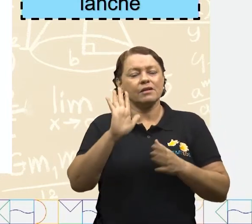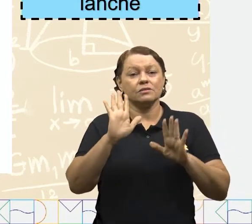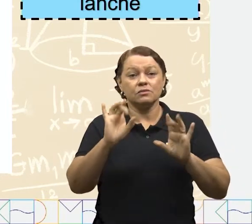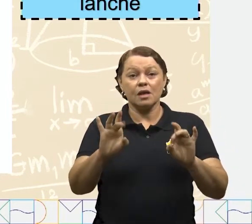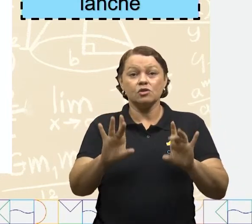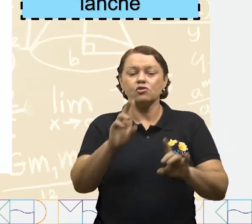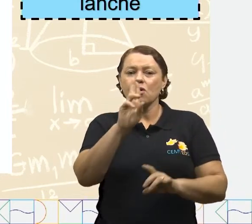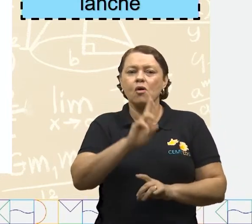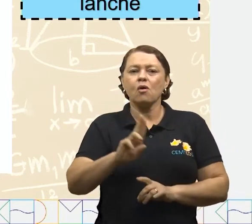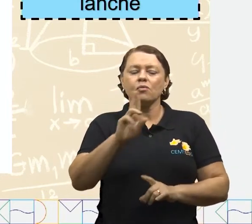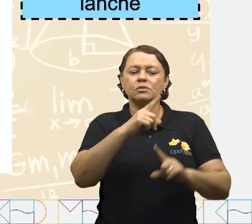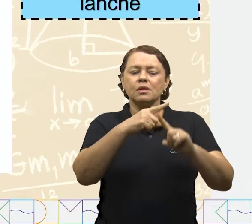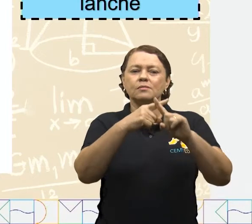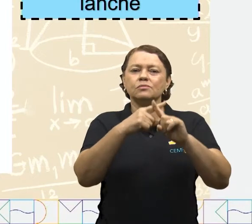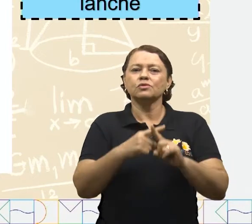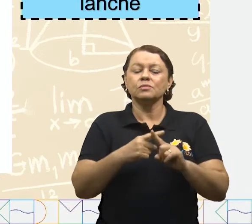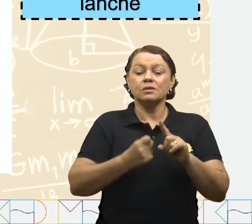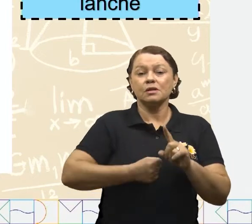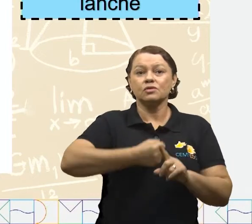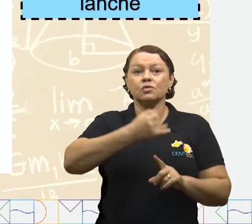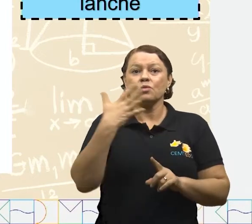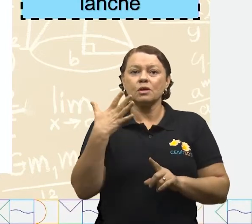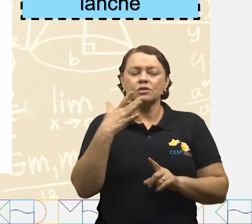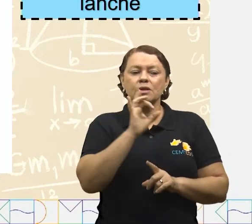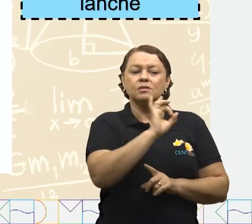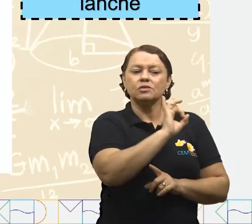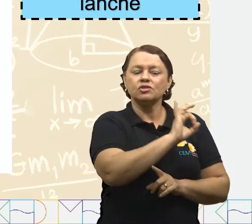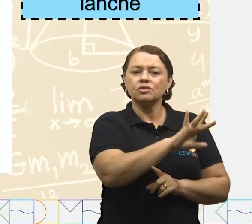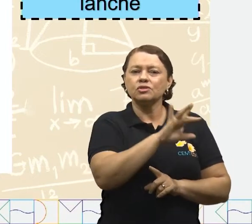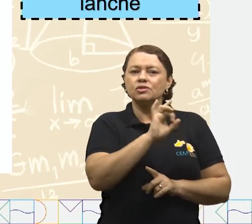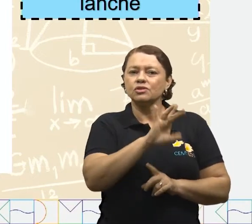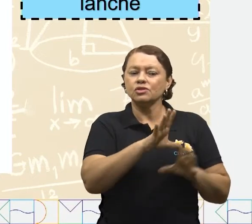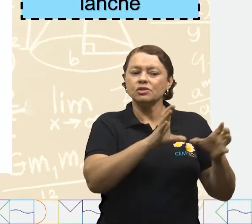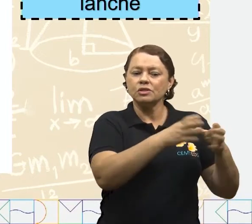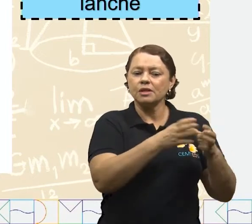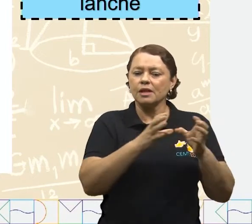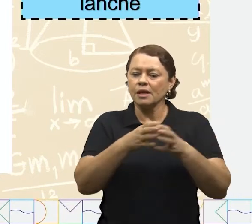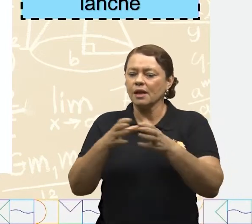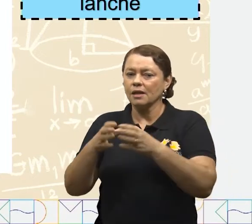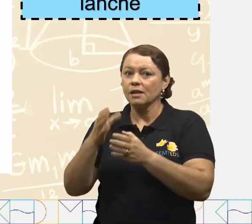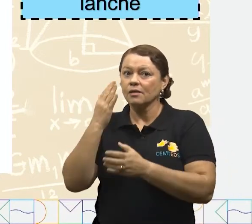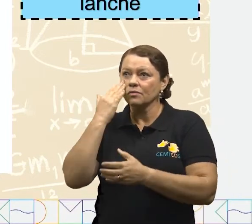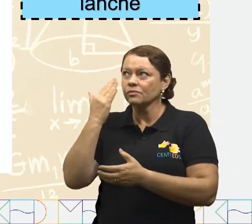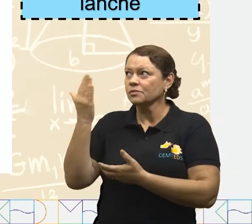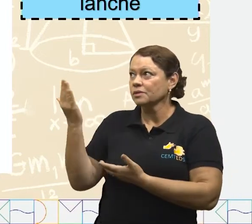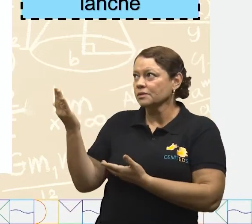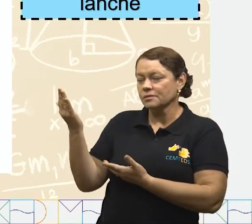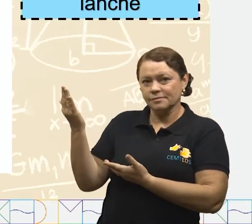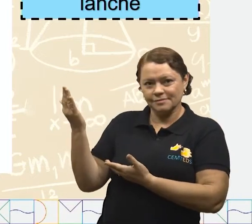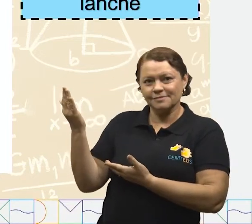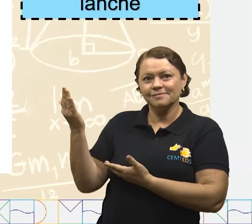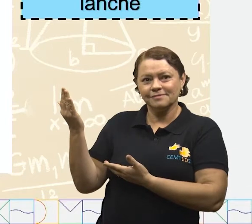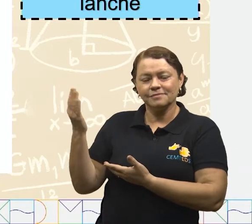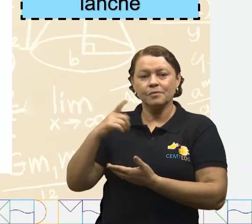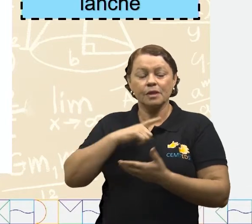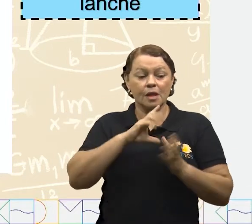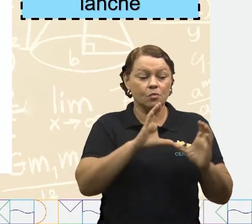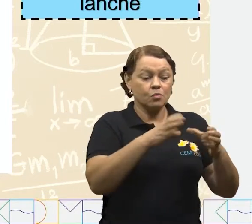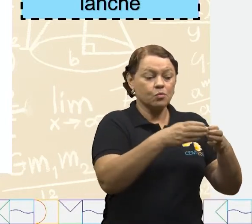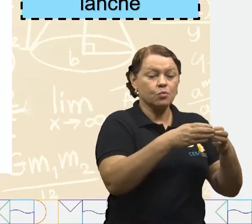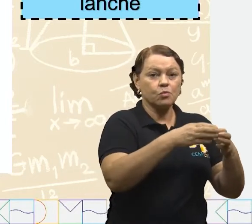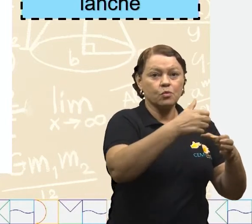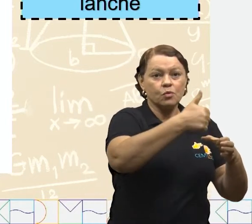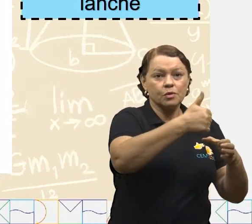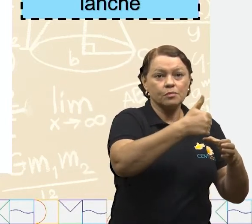multiplique as quantidades de cada grupo dessa forma Observe aí tem o primeiro grupo